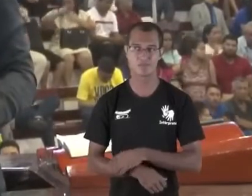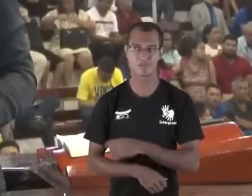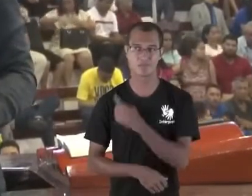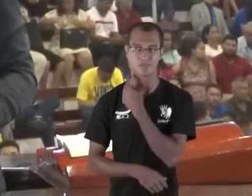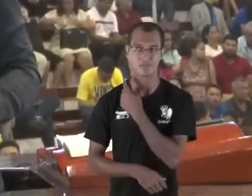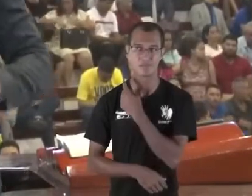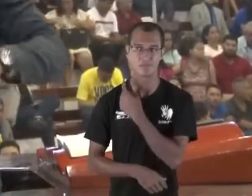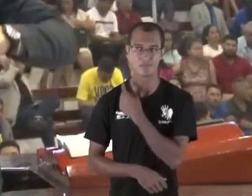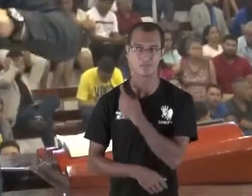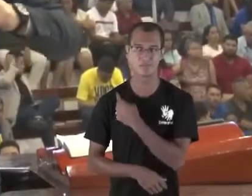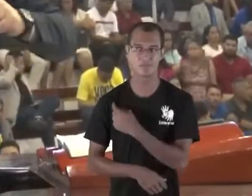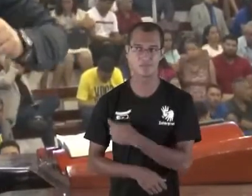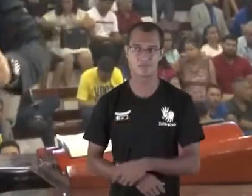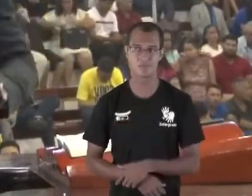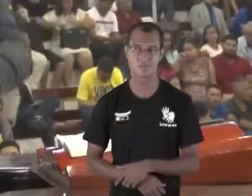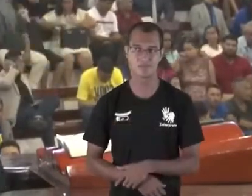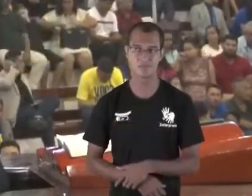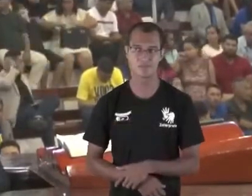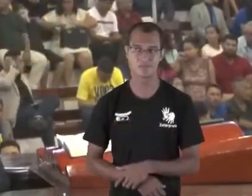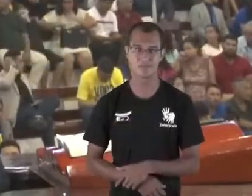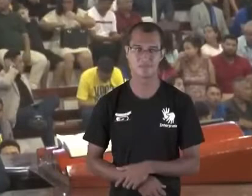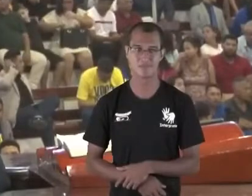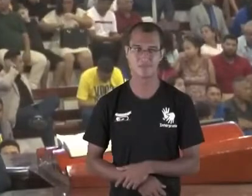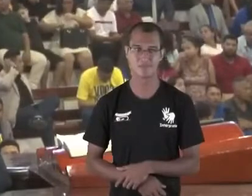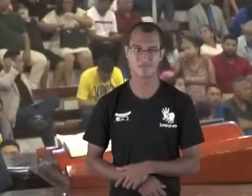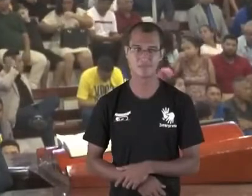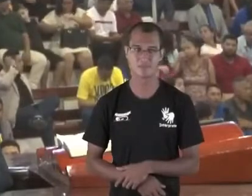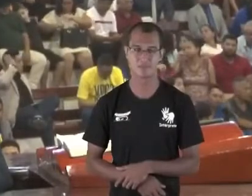os querubins iam.